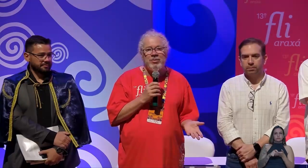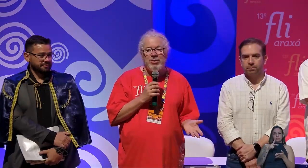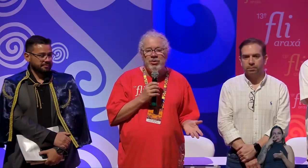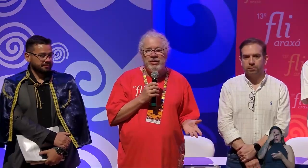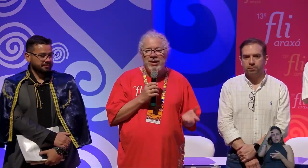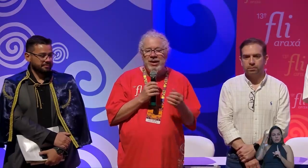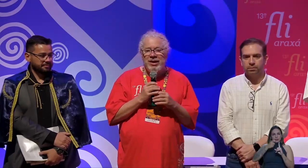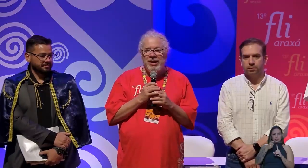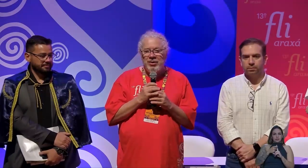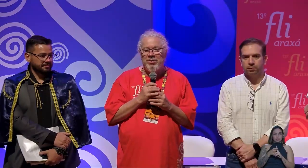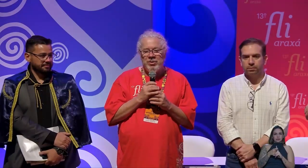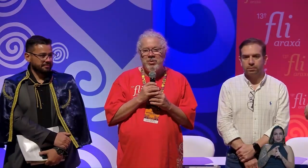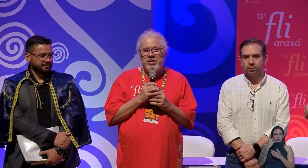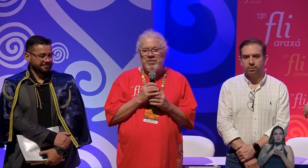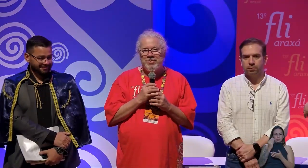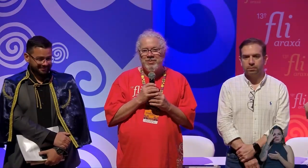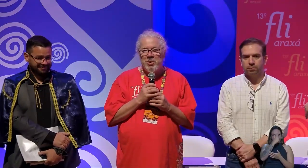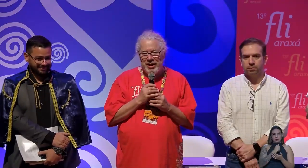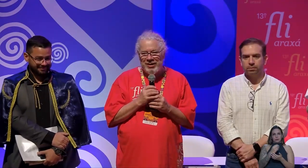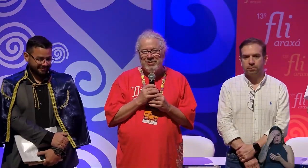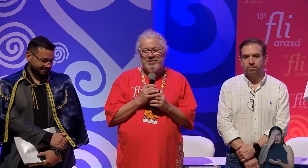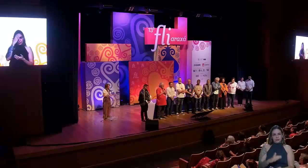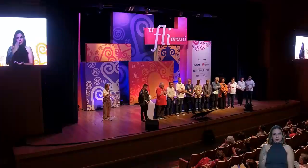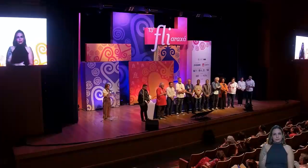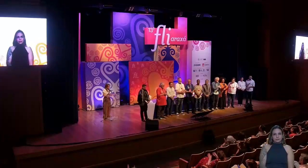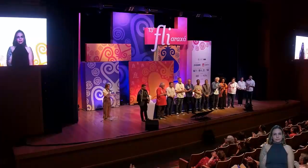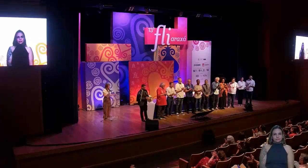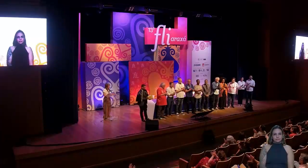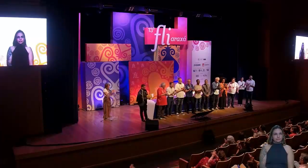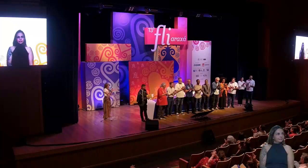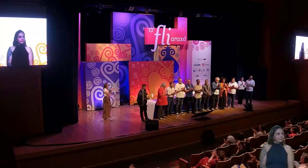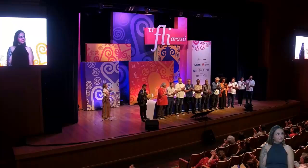fala das pessoas, e é um livro muito bonito. Muito obrigado.